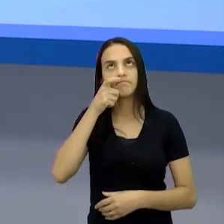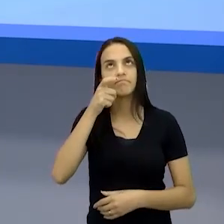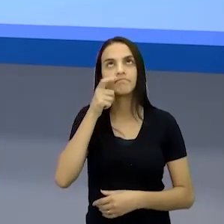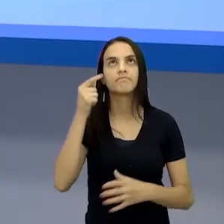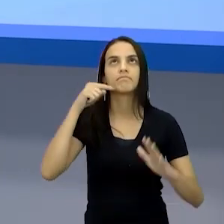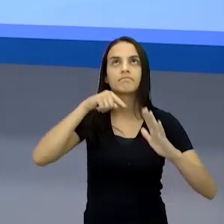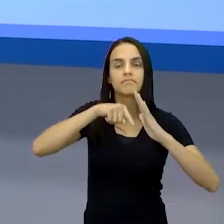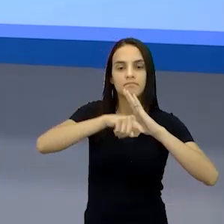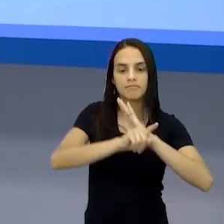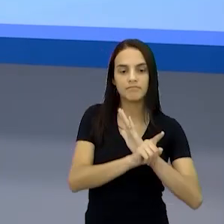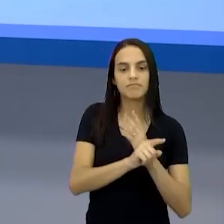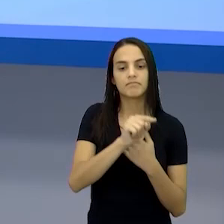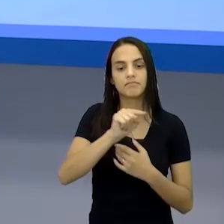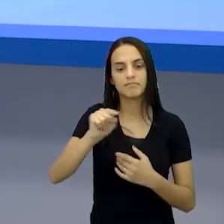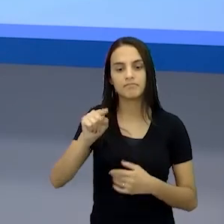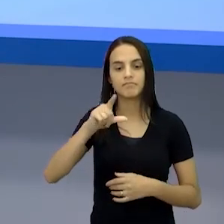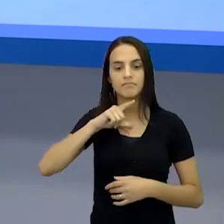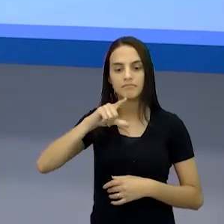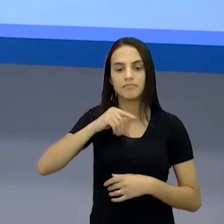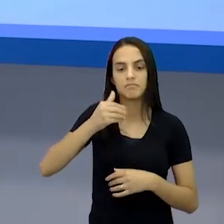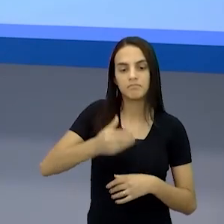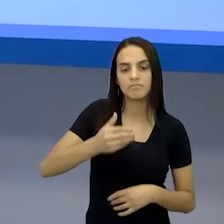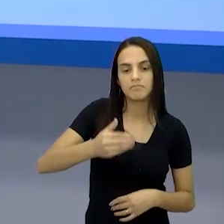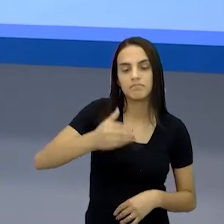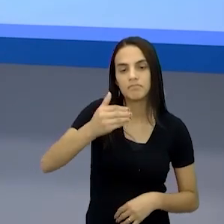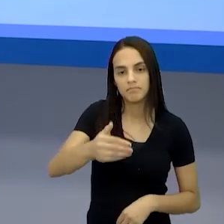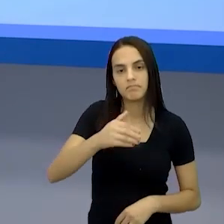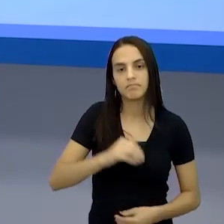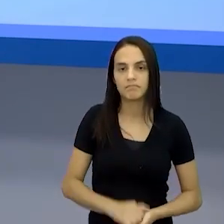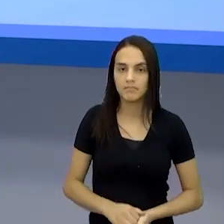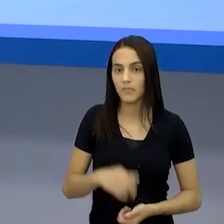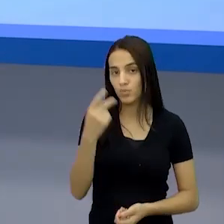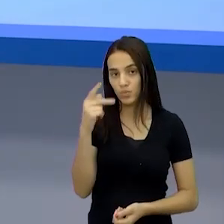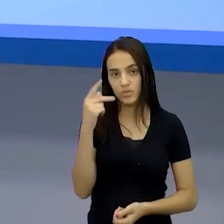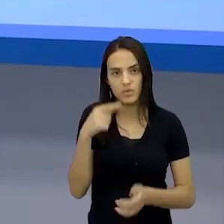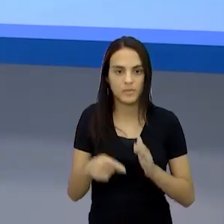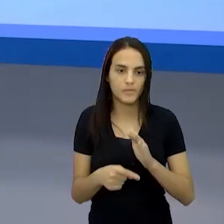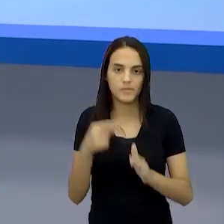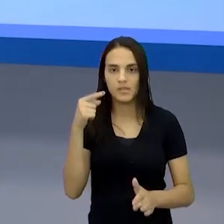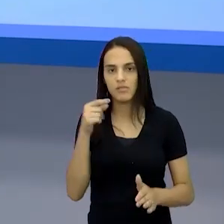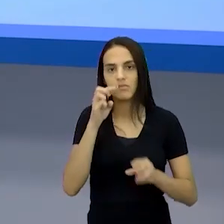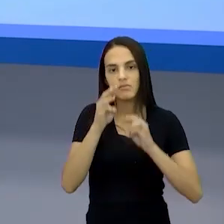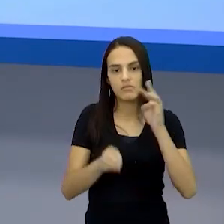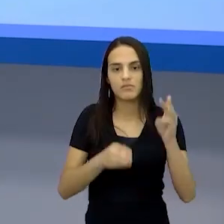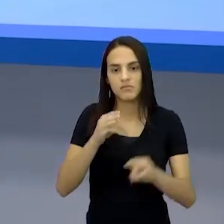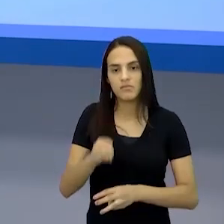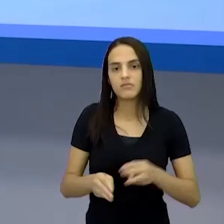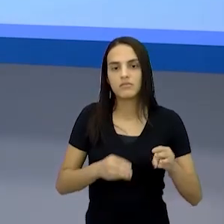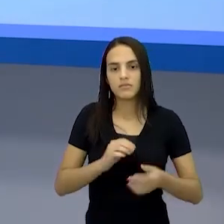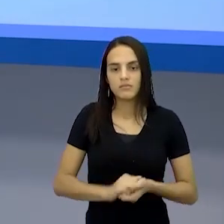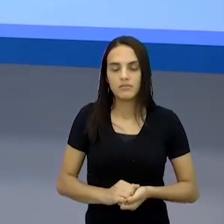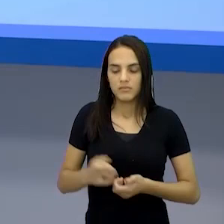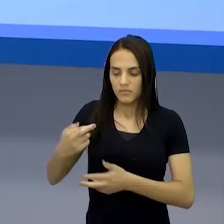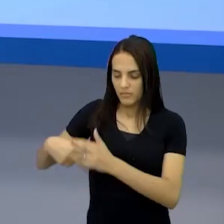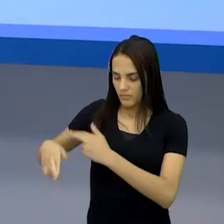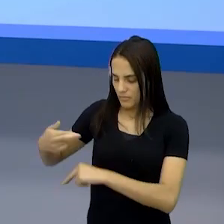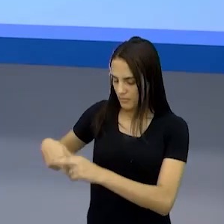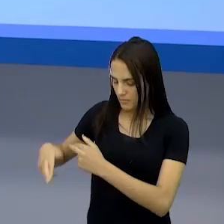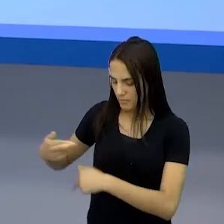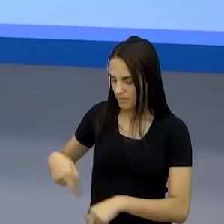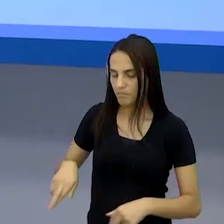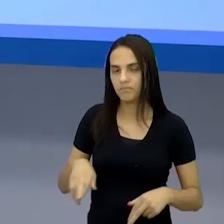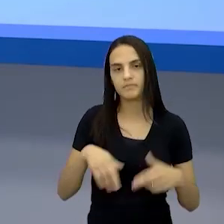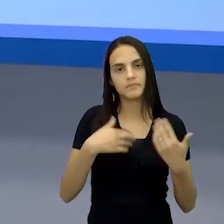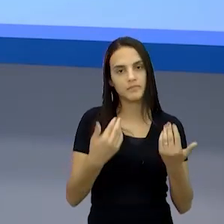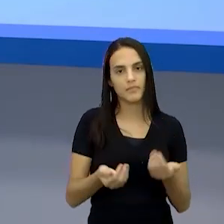esses aprofundamentos que vocês vão ter no decorrer do seu primeiro semestre aí, dessa relação